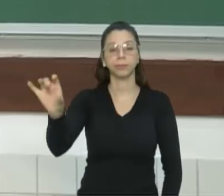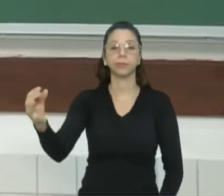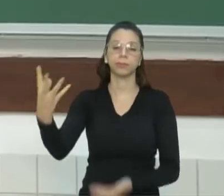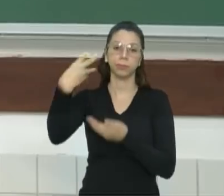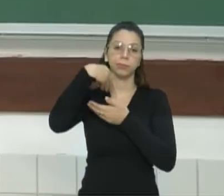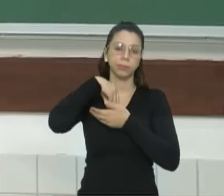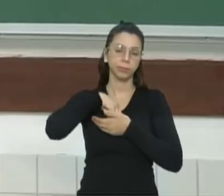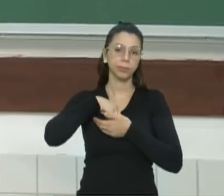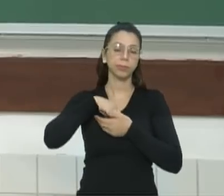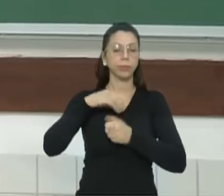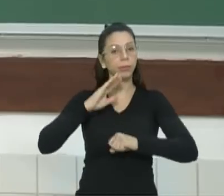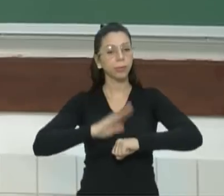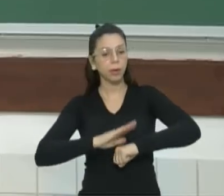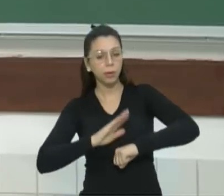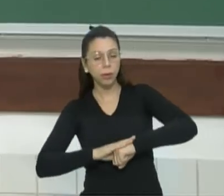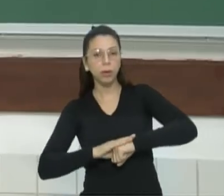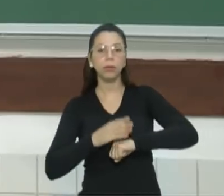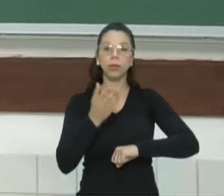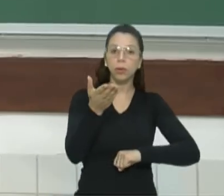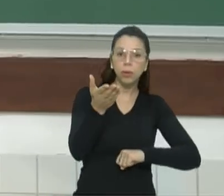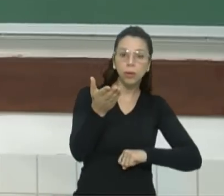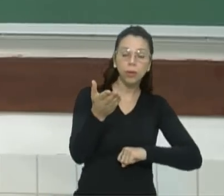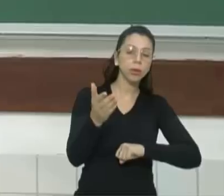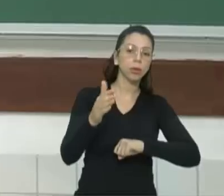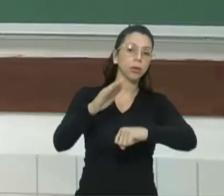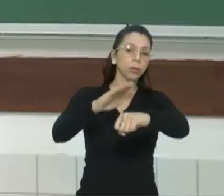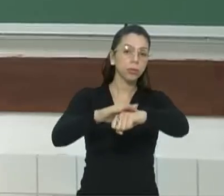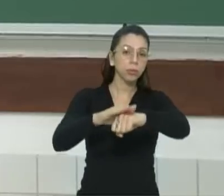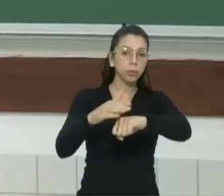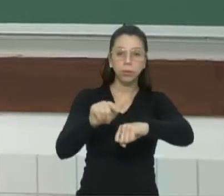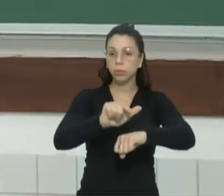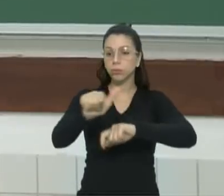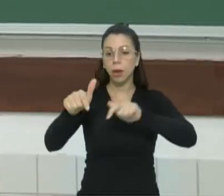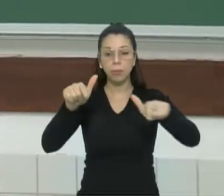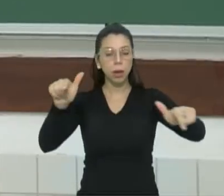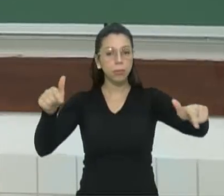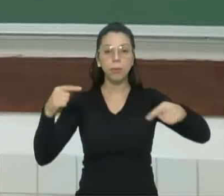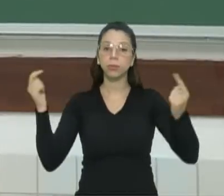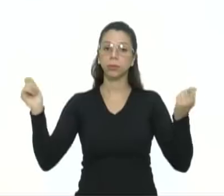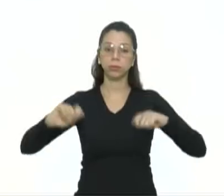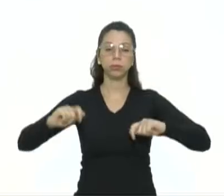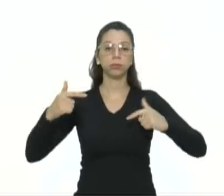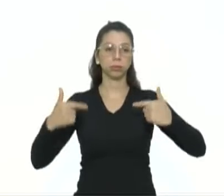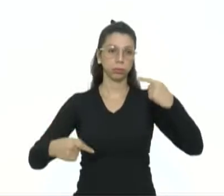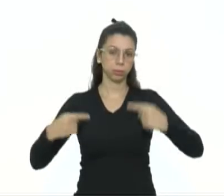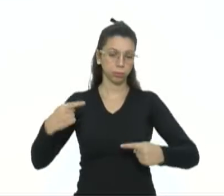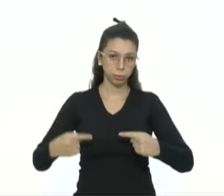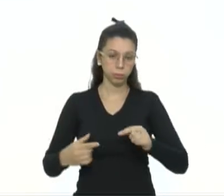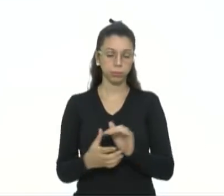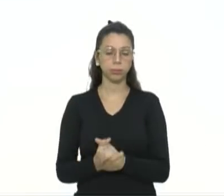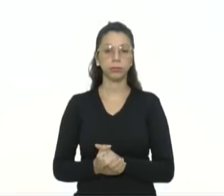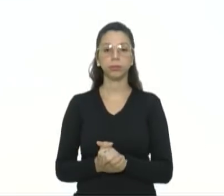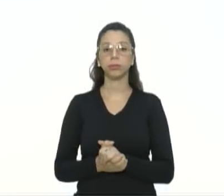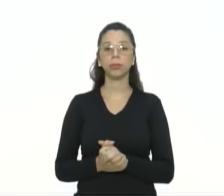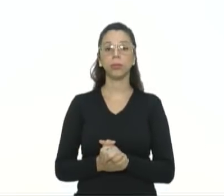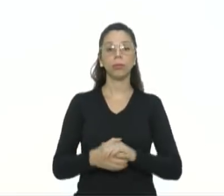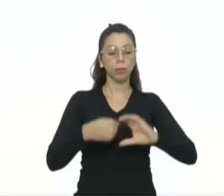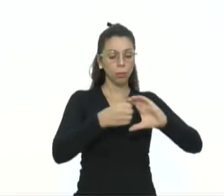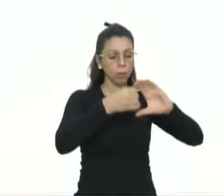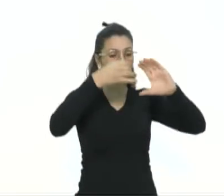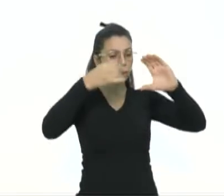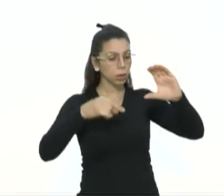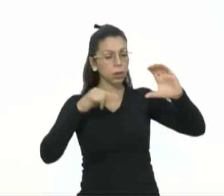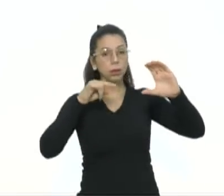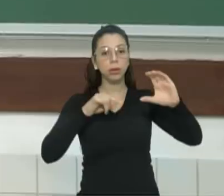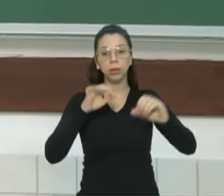mesmos, né? Você aí, eu aqui e tantas outras pessoas. E quais são os mecanismos que influenciam a vida cotidiana?